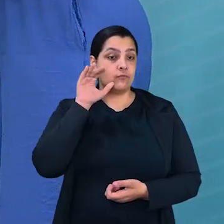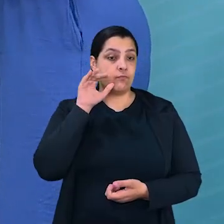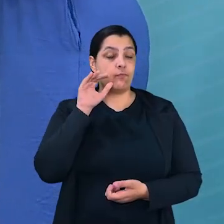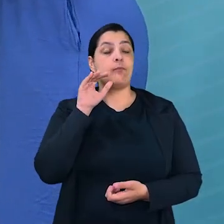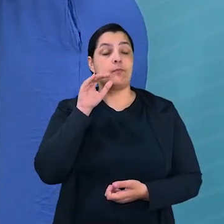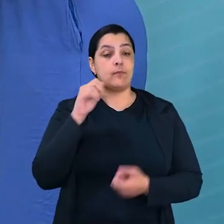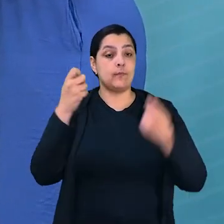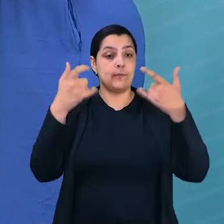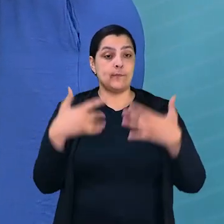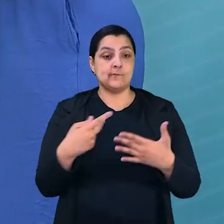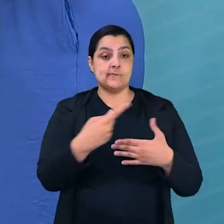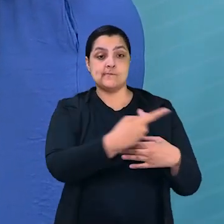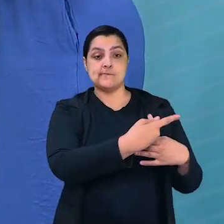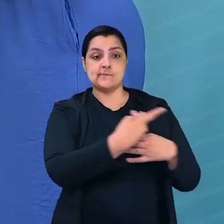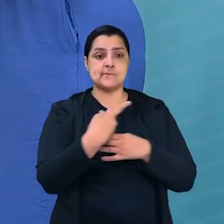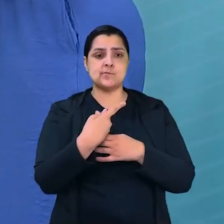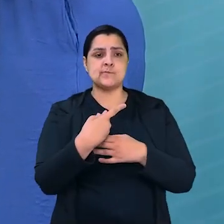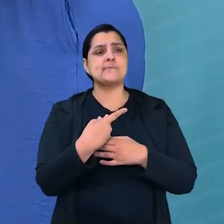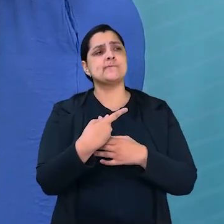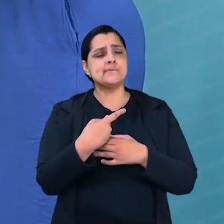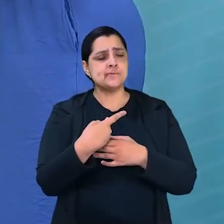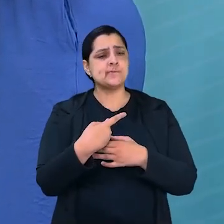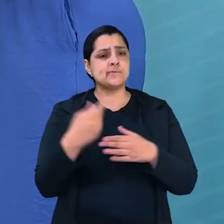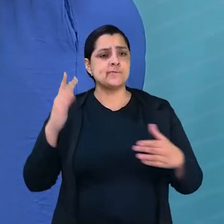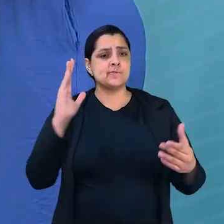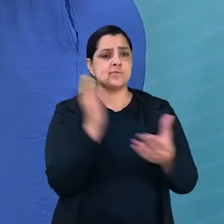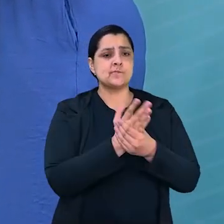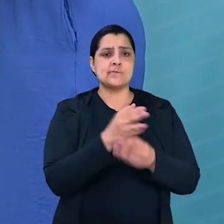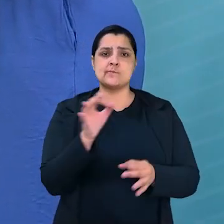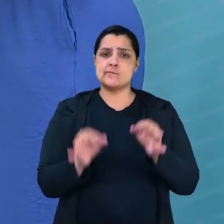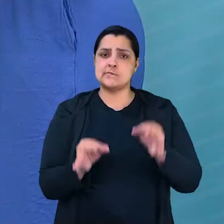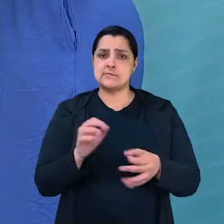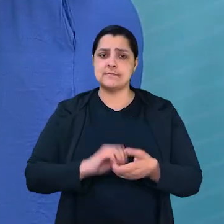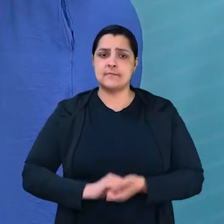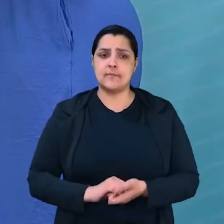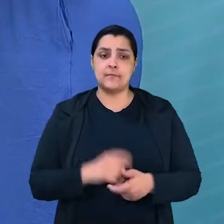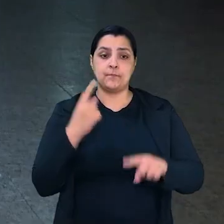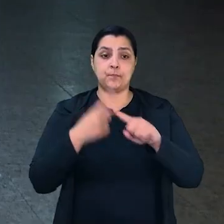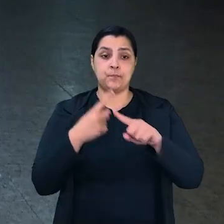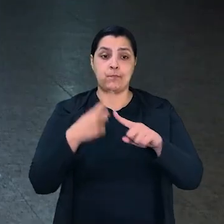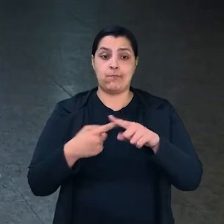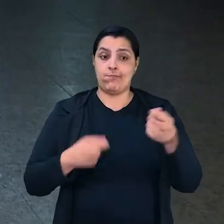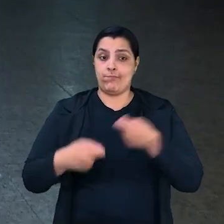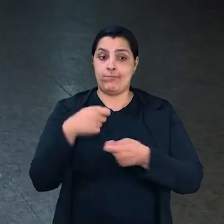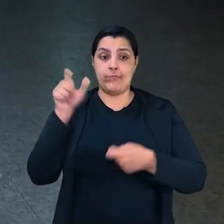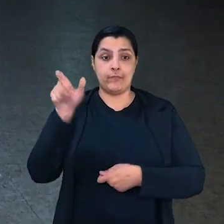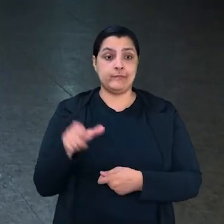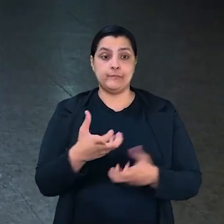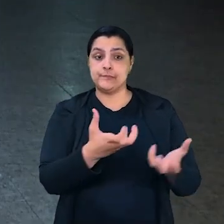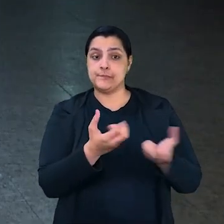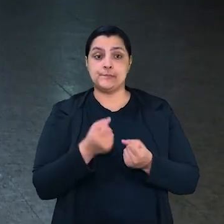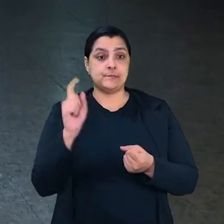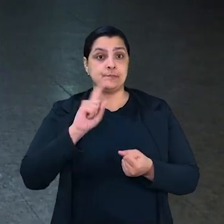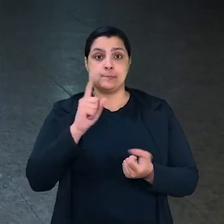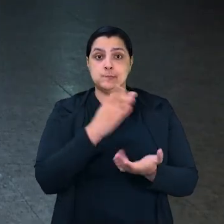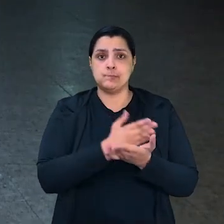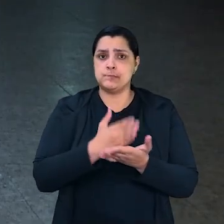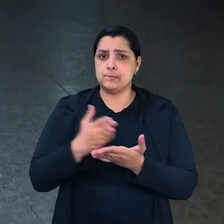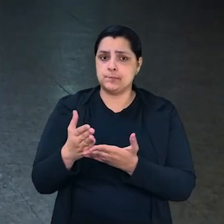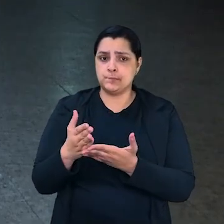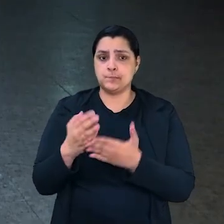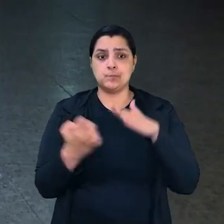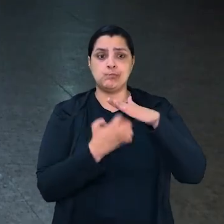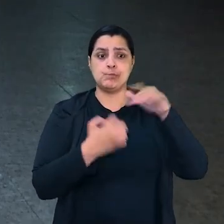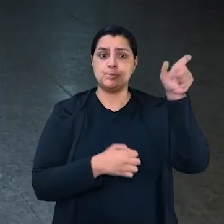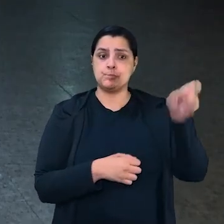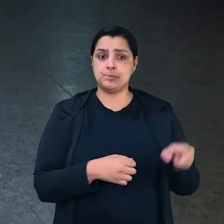do empregado relatou que foi procurado para entrar com uma ação na justiça, pois o comerciário não teria recebido as